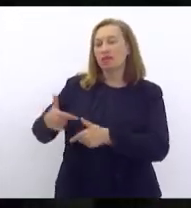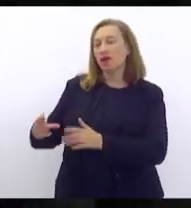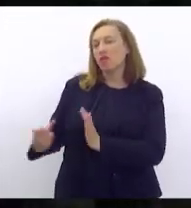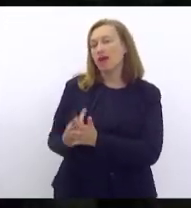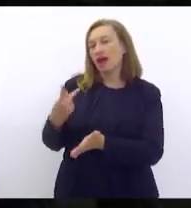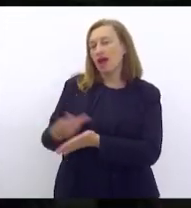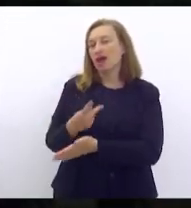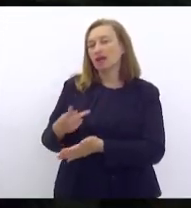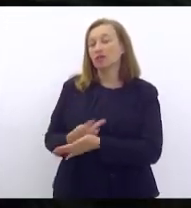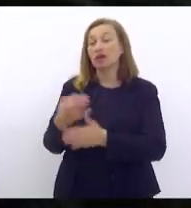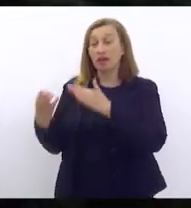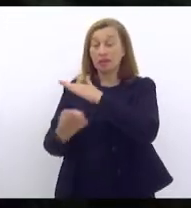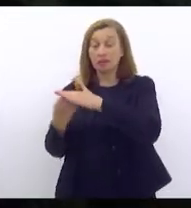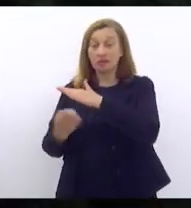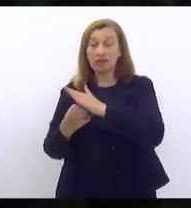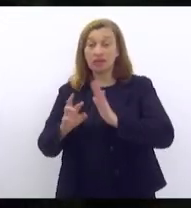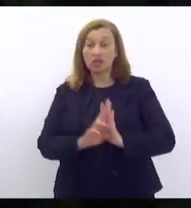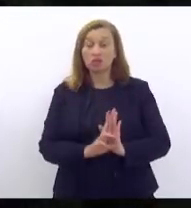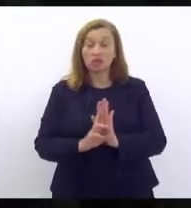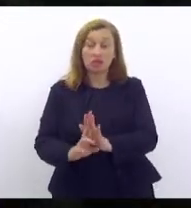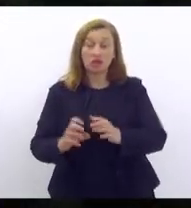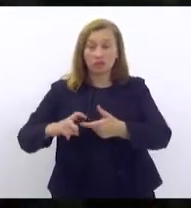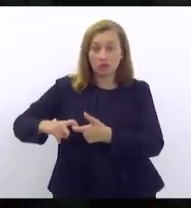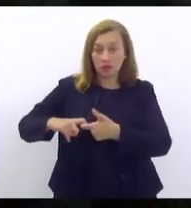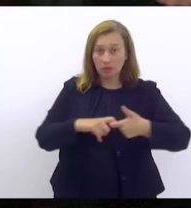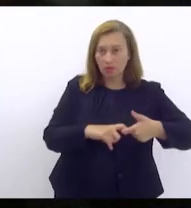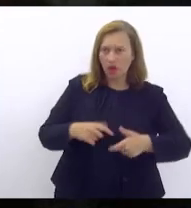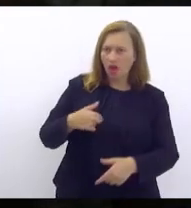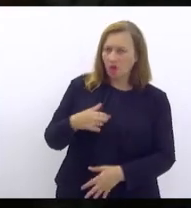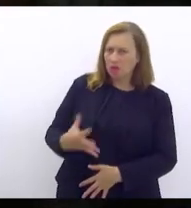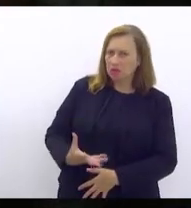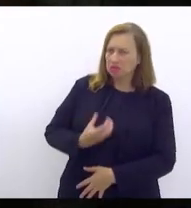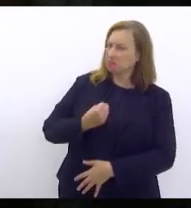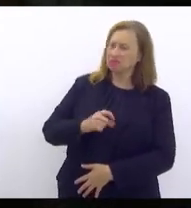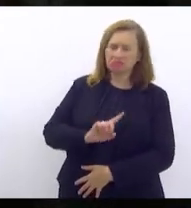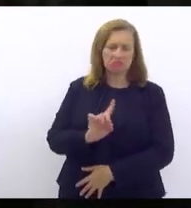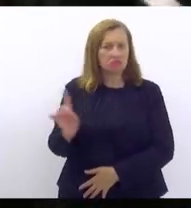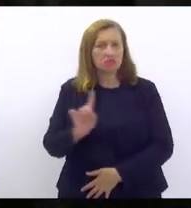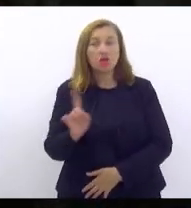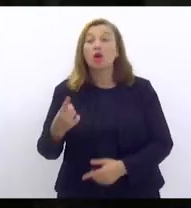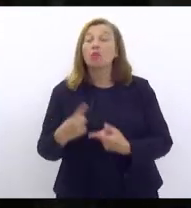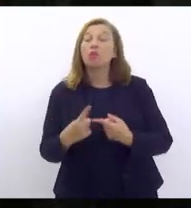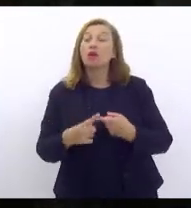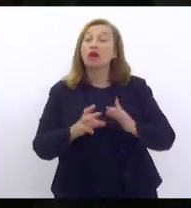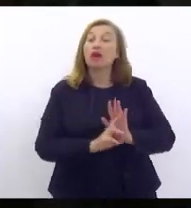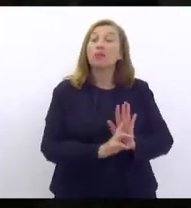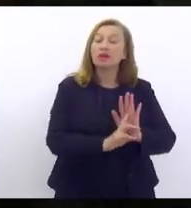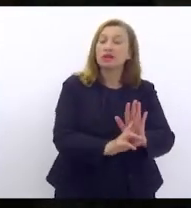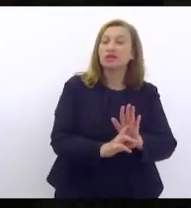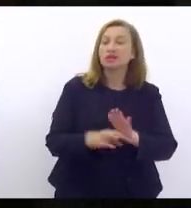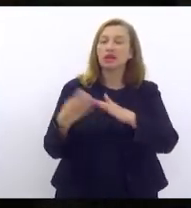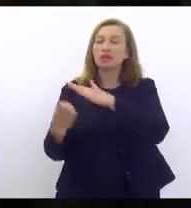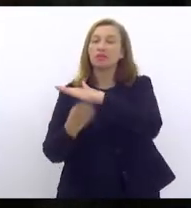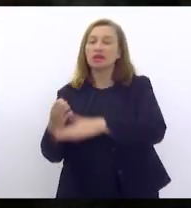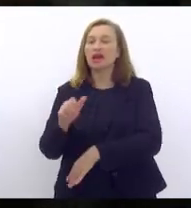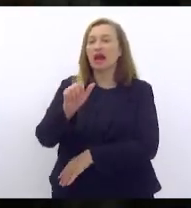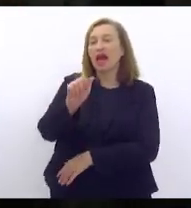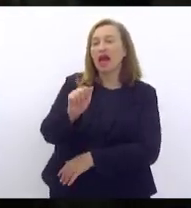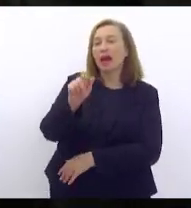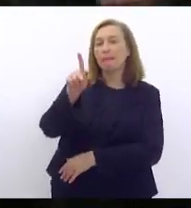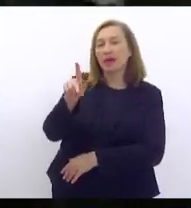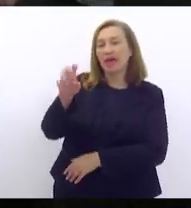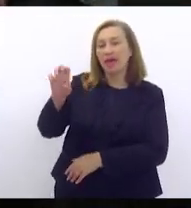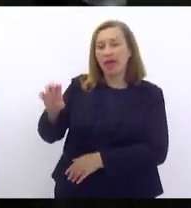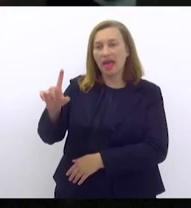empresa responsável por esses reboques. Não fiquei surpreso, porque a representante da APL, para mim, uma laranja,